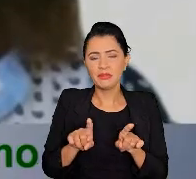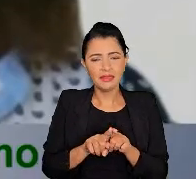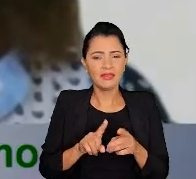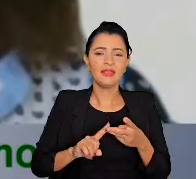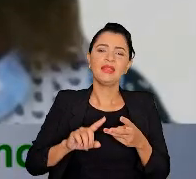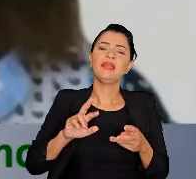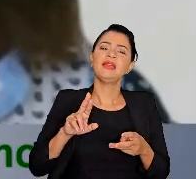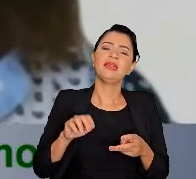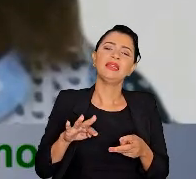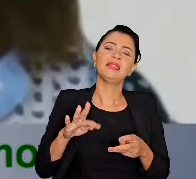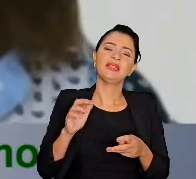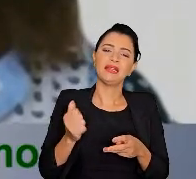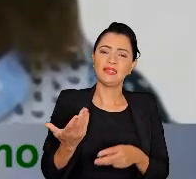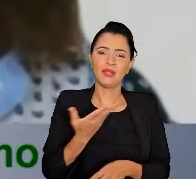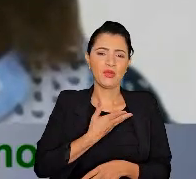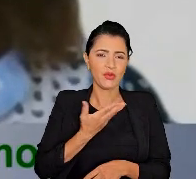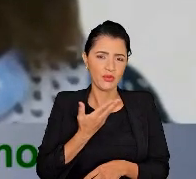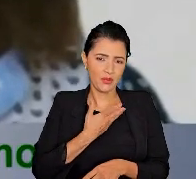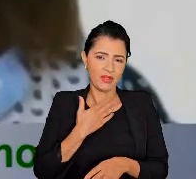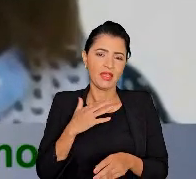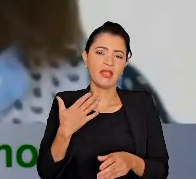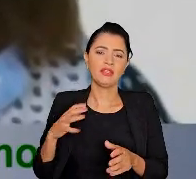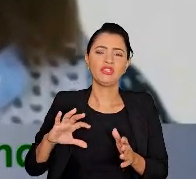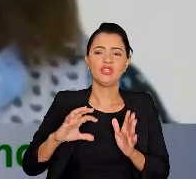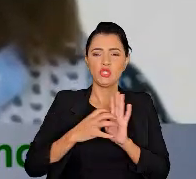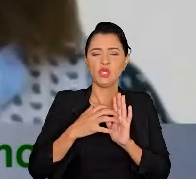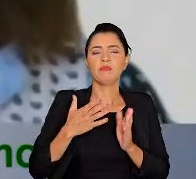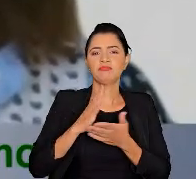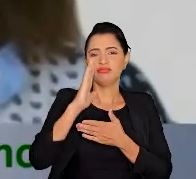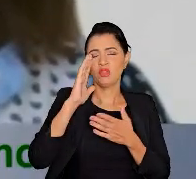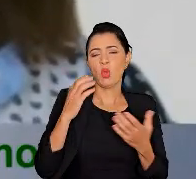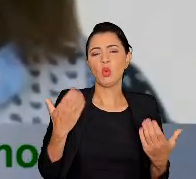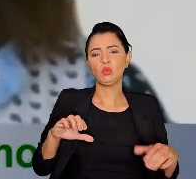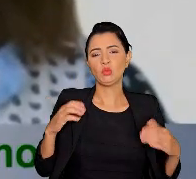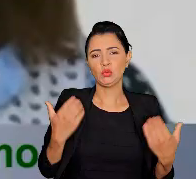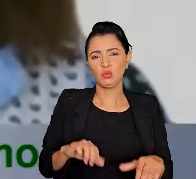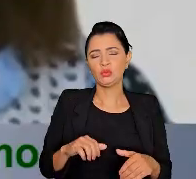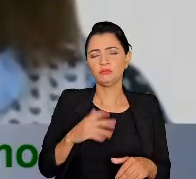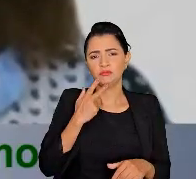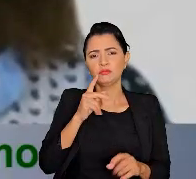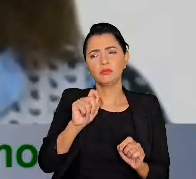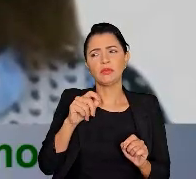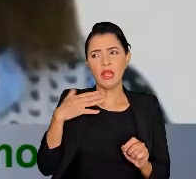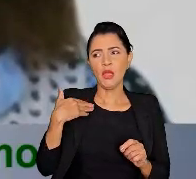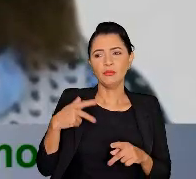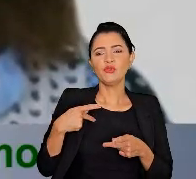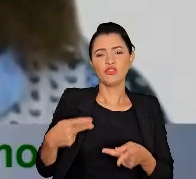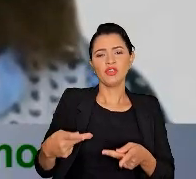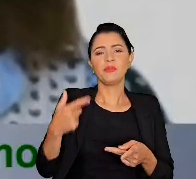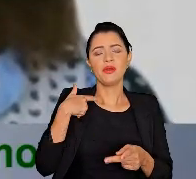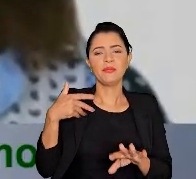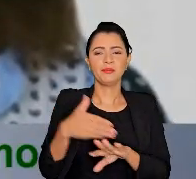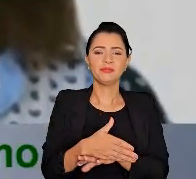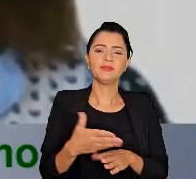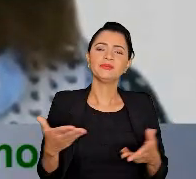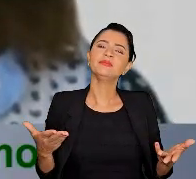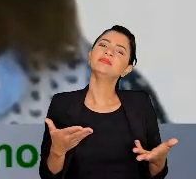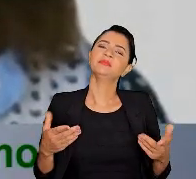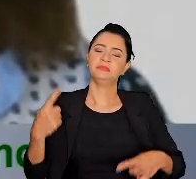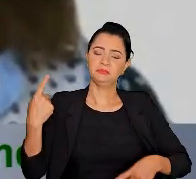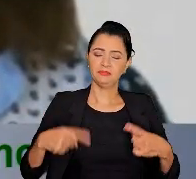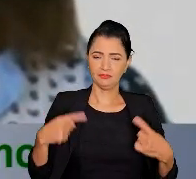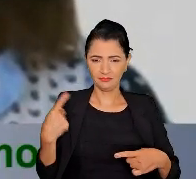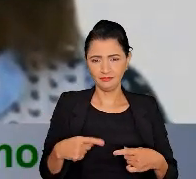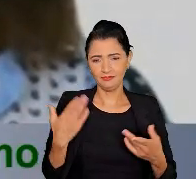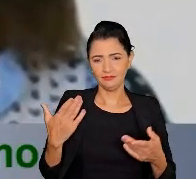Renata Lotufo, minha colega de concurso. Eu confesso que ao receber o convite para participar de hoje desse debate, doutor